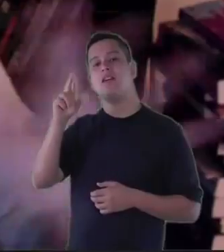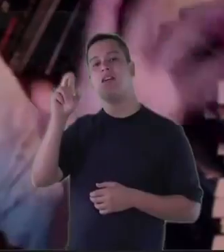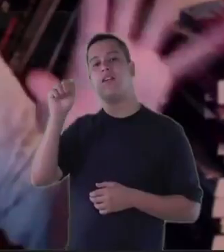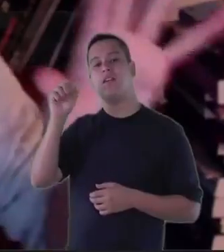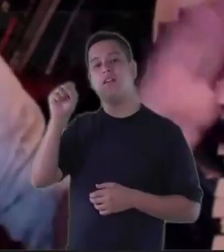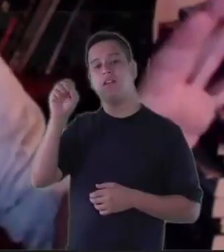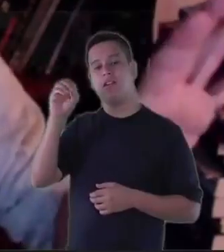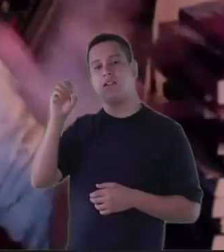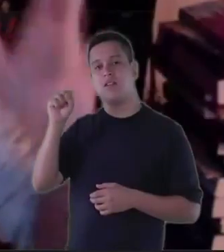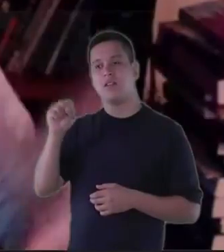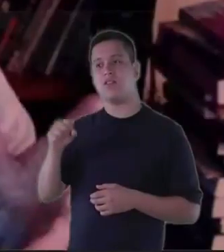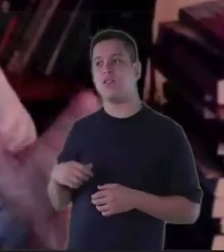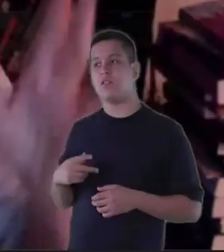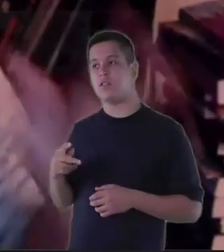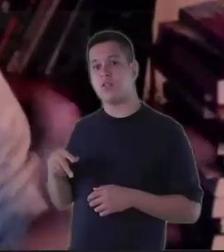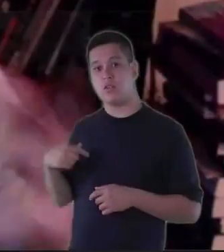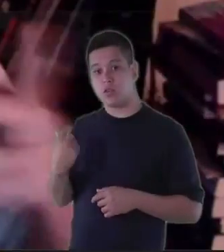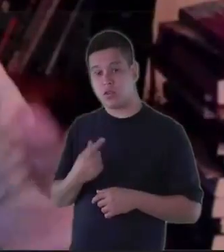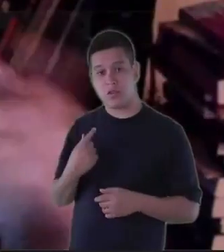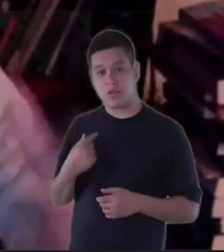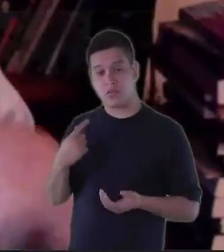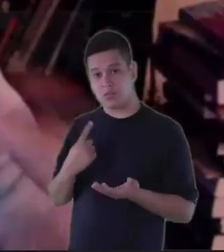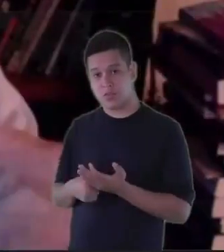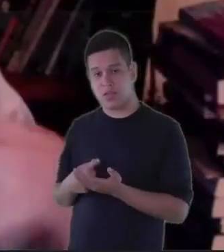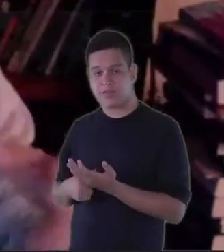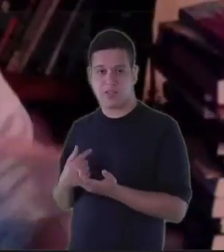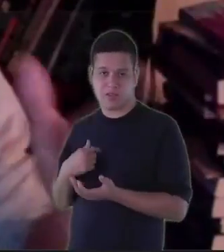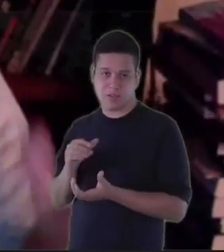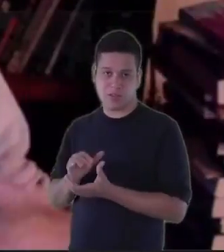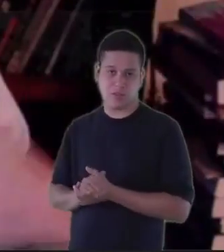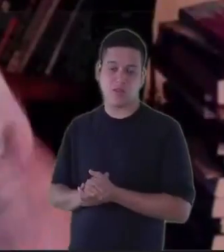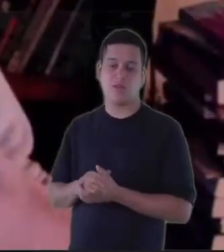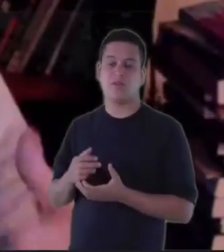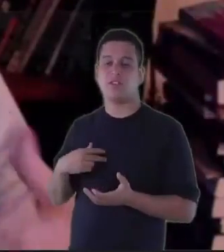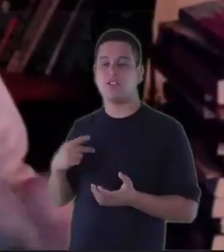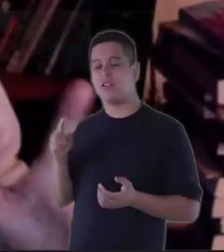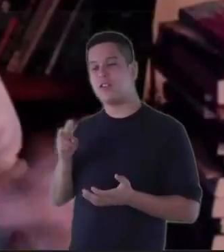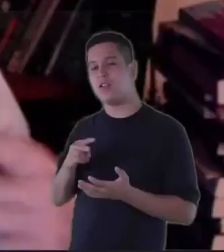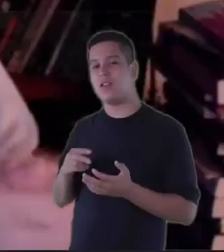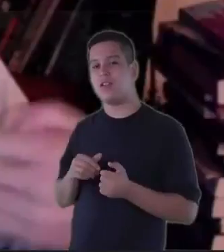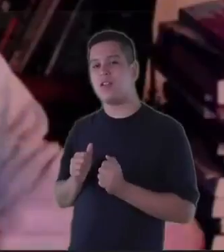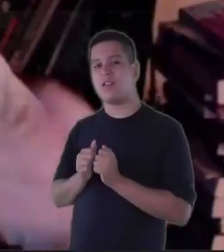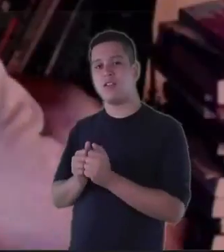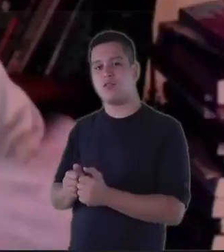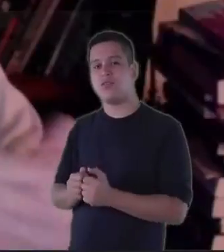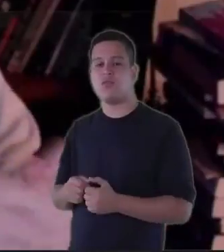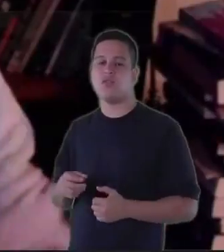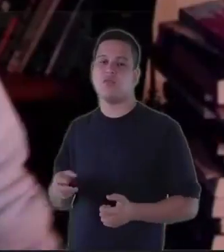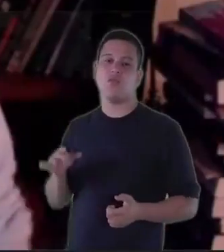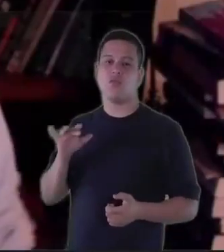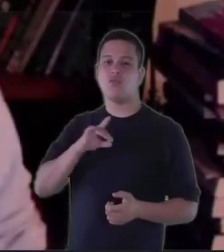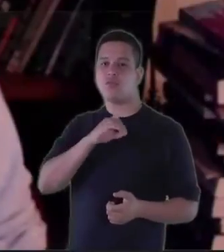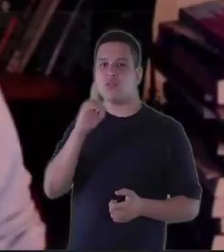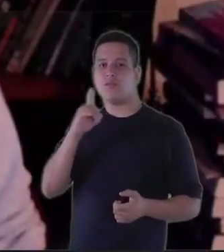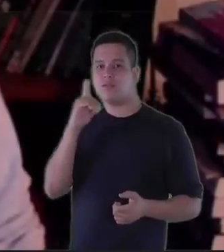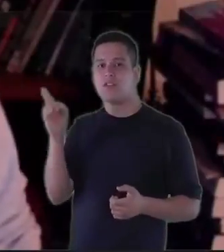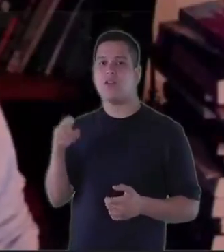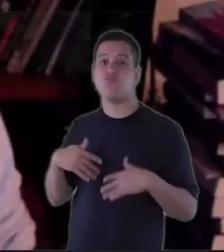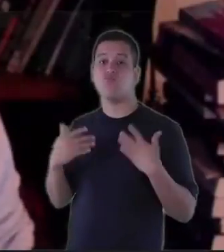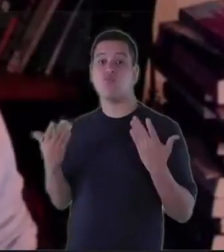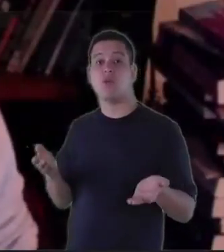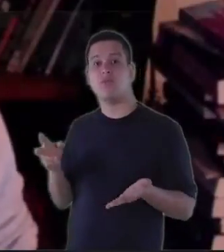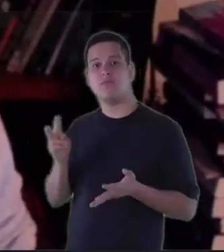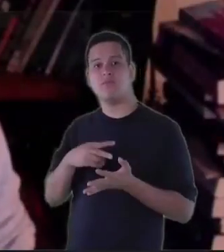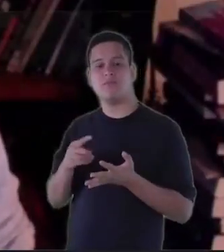livro. A gente combinava, né, os capítulos que ia lendo por dia e íamos lendo ao mesmo tempo. Foi uma experiência